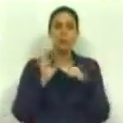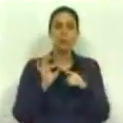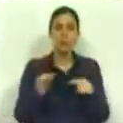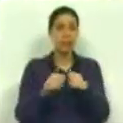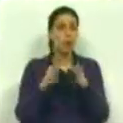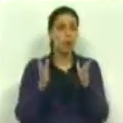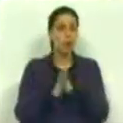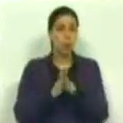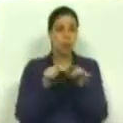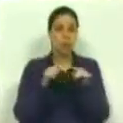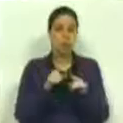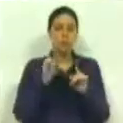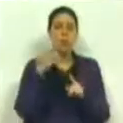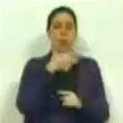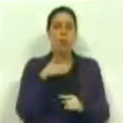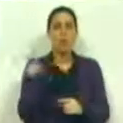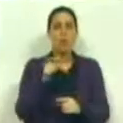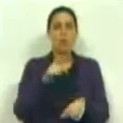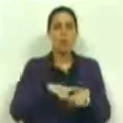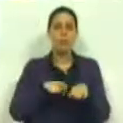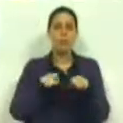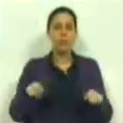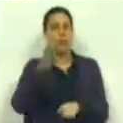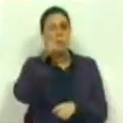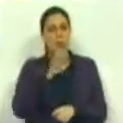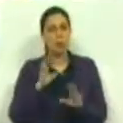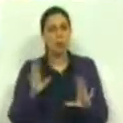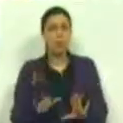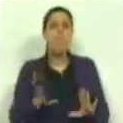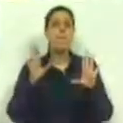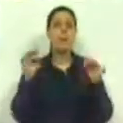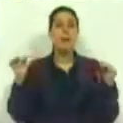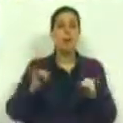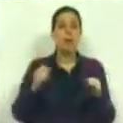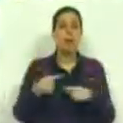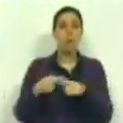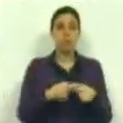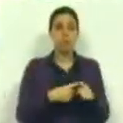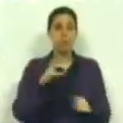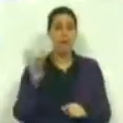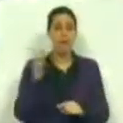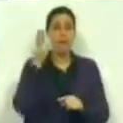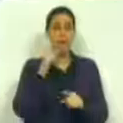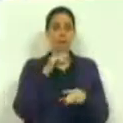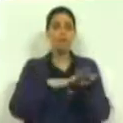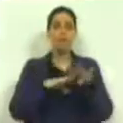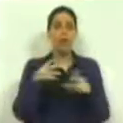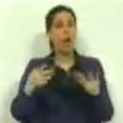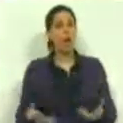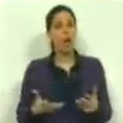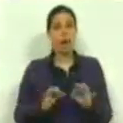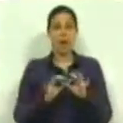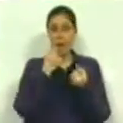específicas, todos a partir dos 11 meses de mandato desse governo. Mas o acordo tripartido, equivalente àquele que foi celebrado